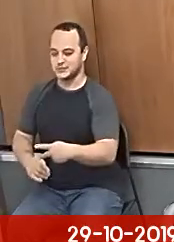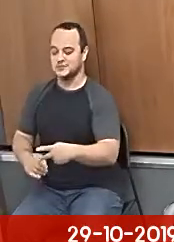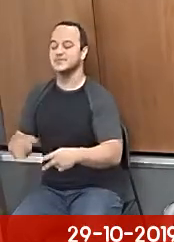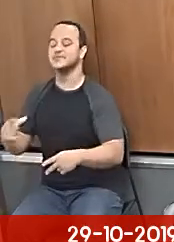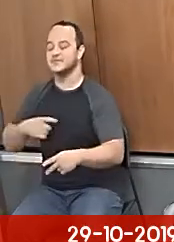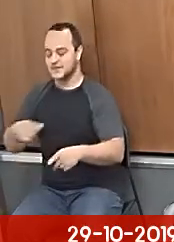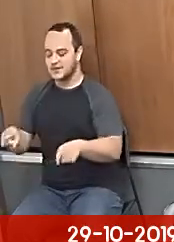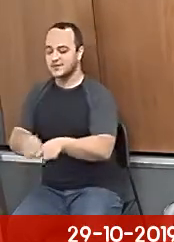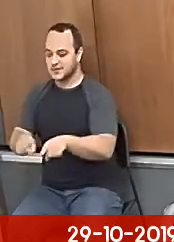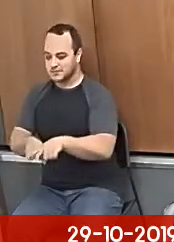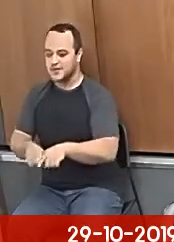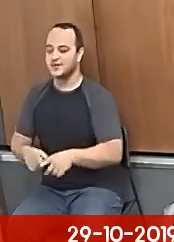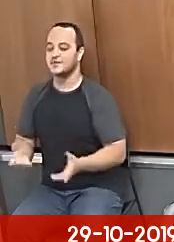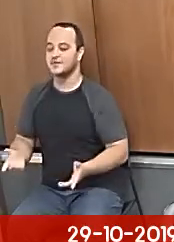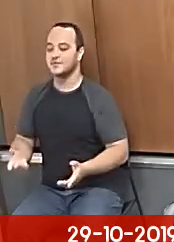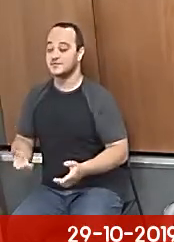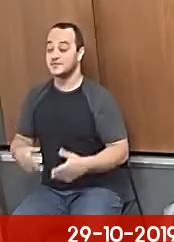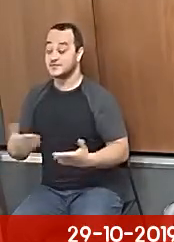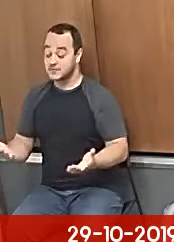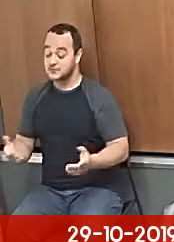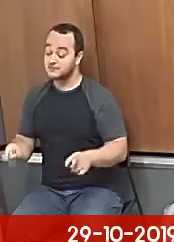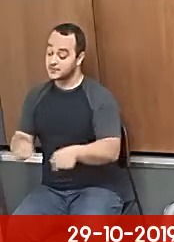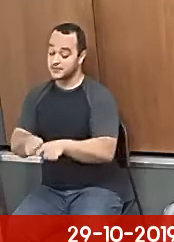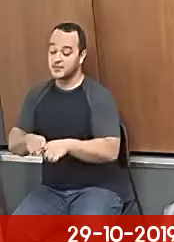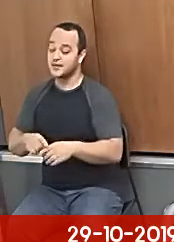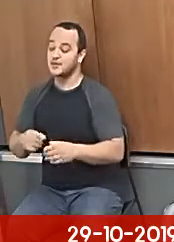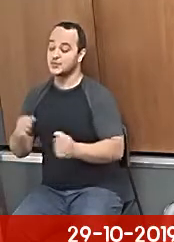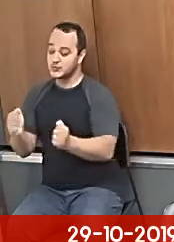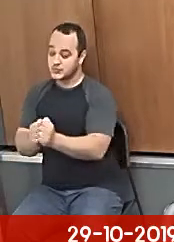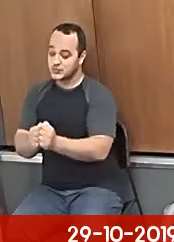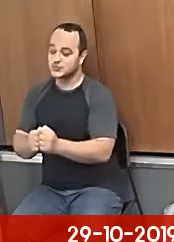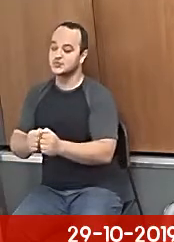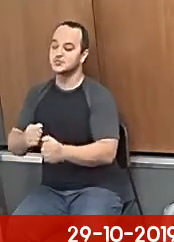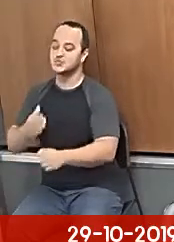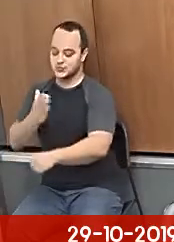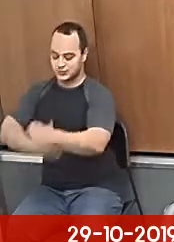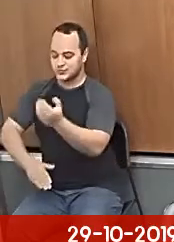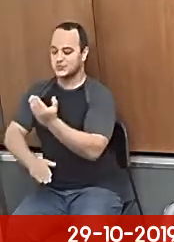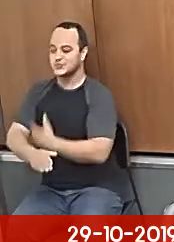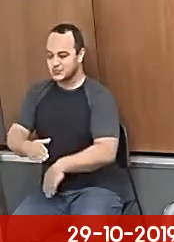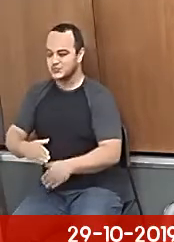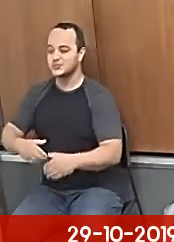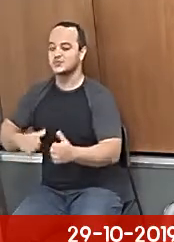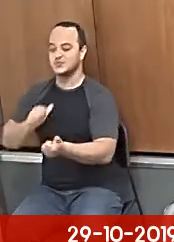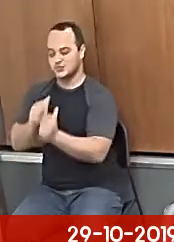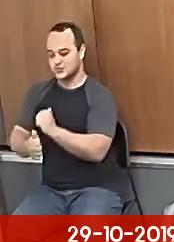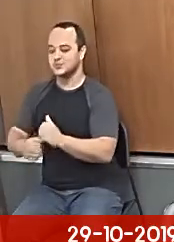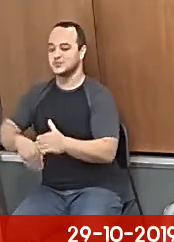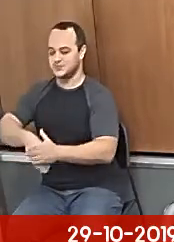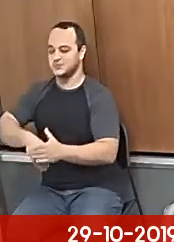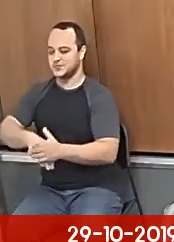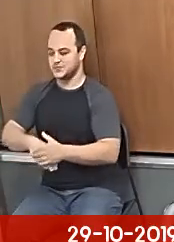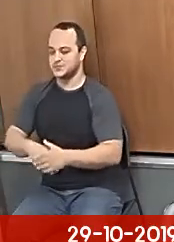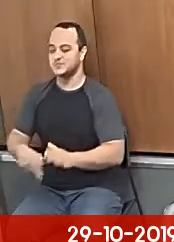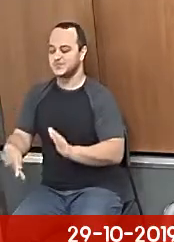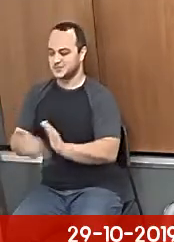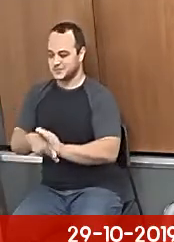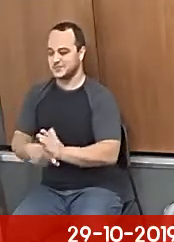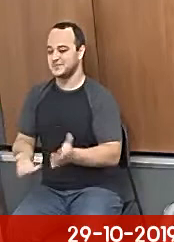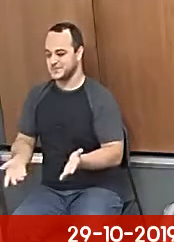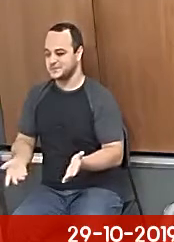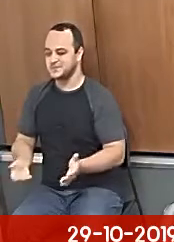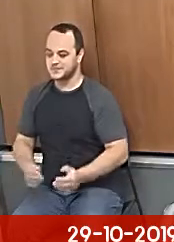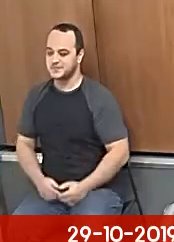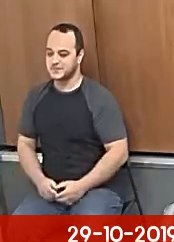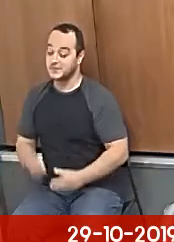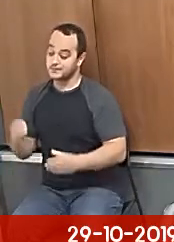E por que não abraçar uma causa também que envolve muita responsabilidade social, que é o futebol de amputados,